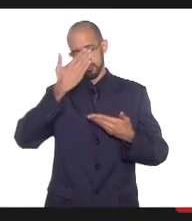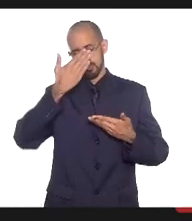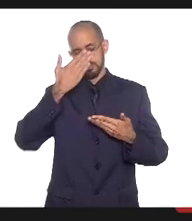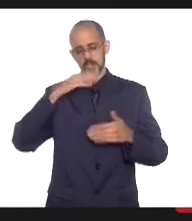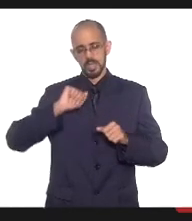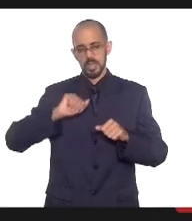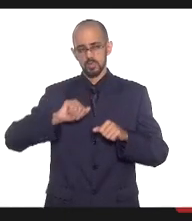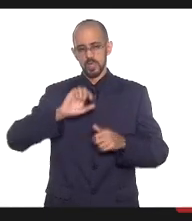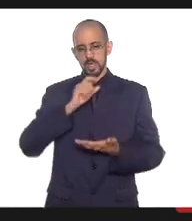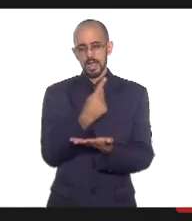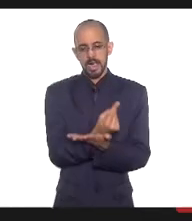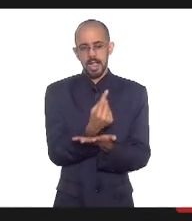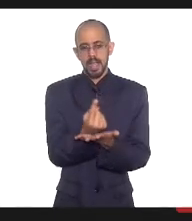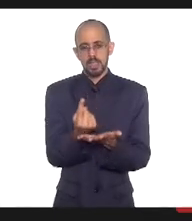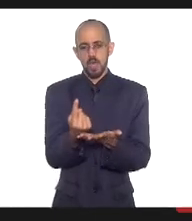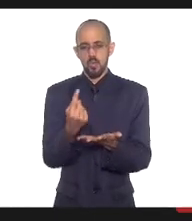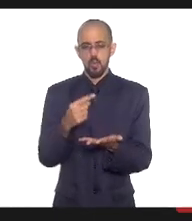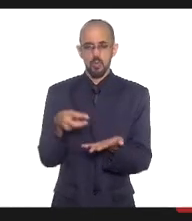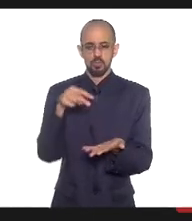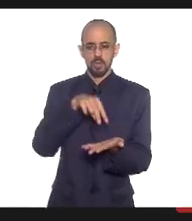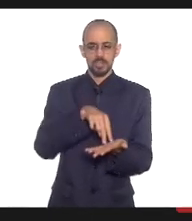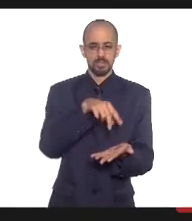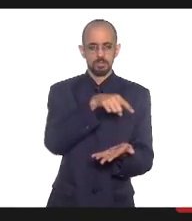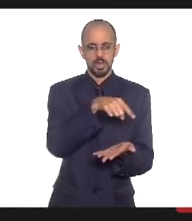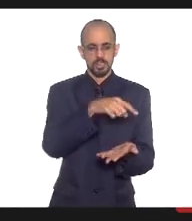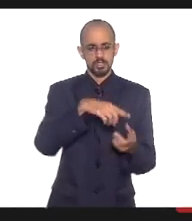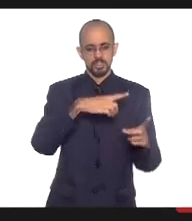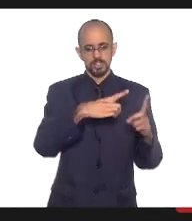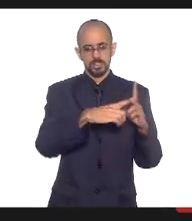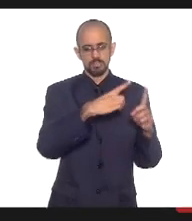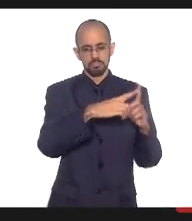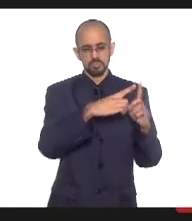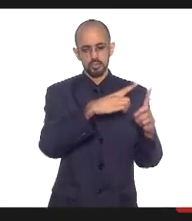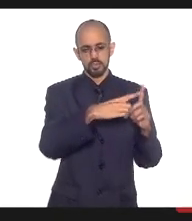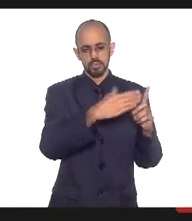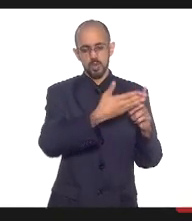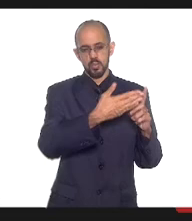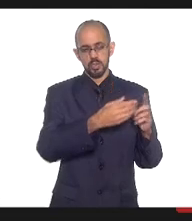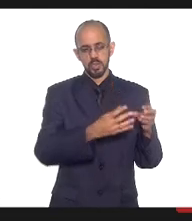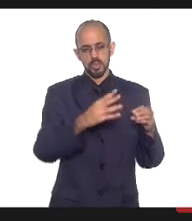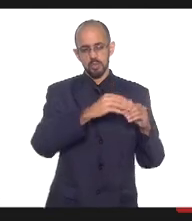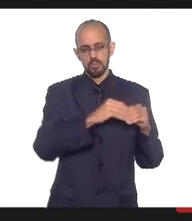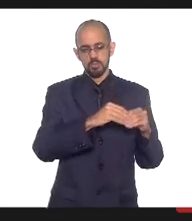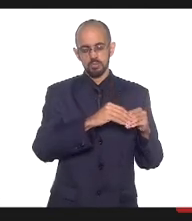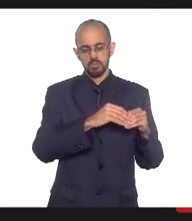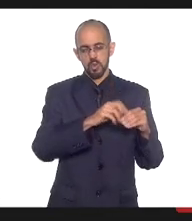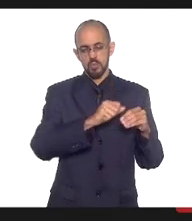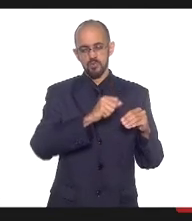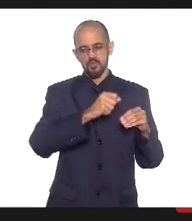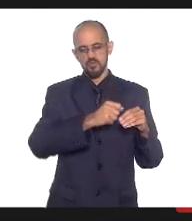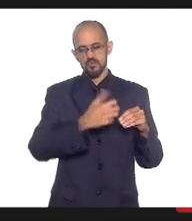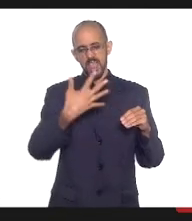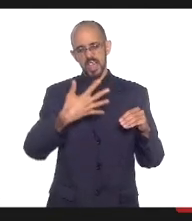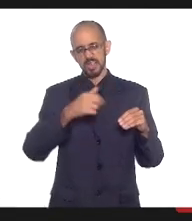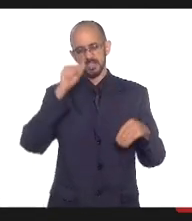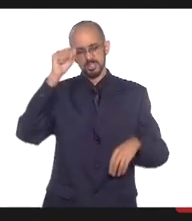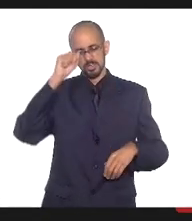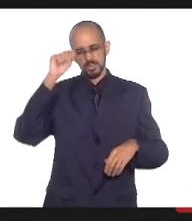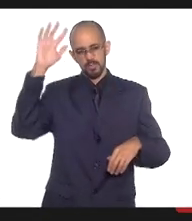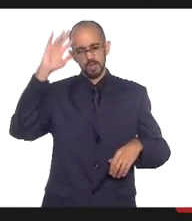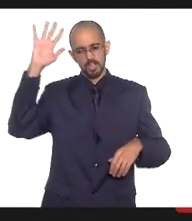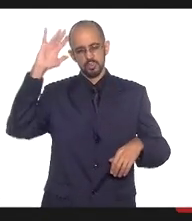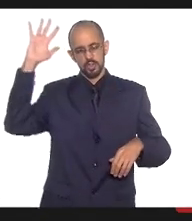cada participante desse debate que contribuíram com várias reflexões né Cruzeiro de